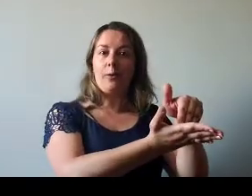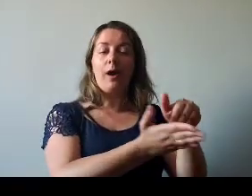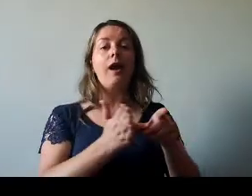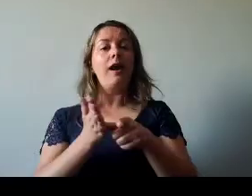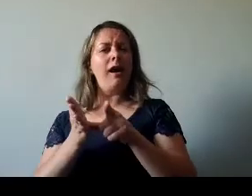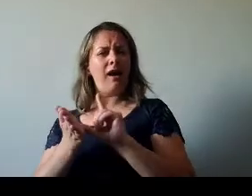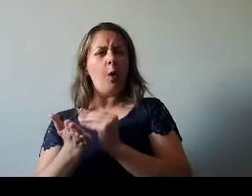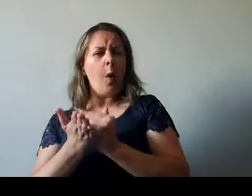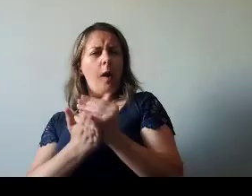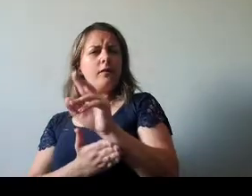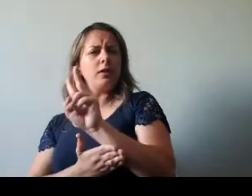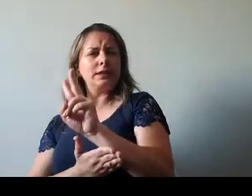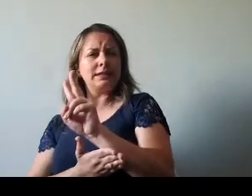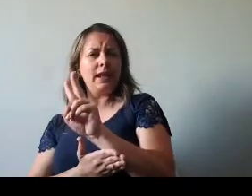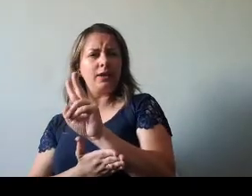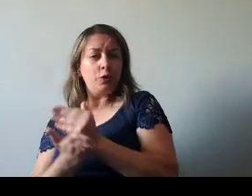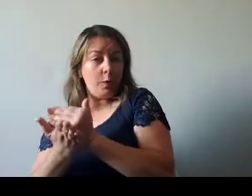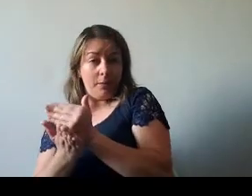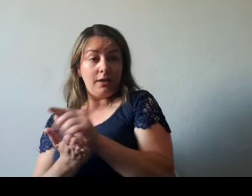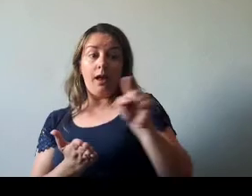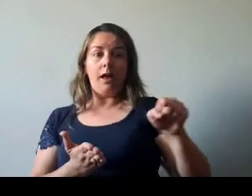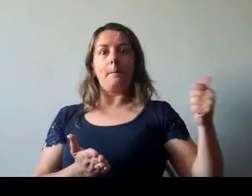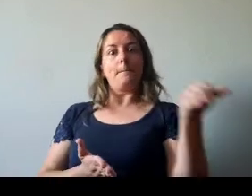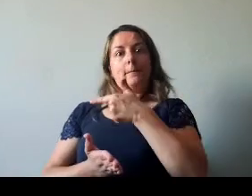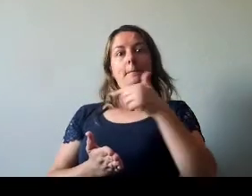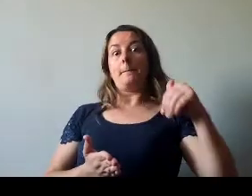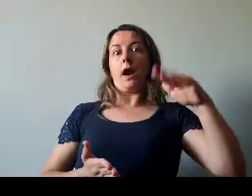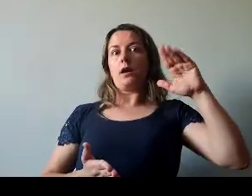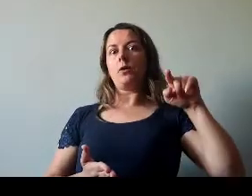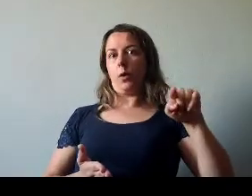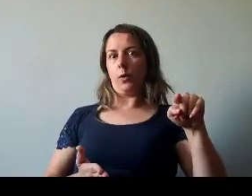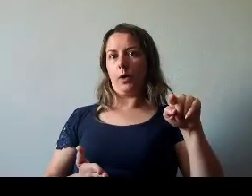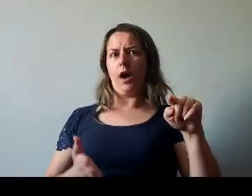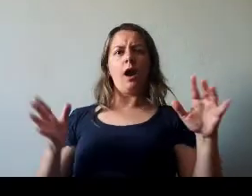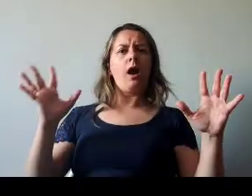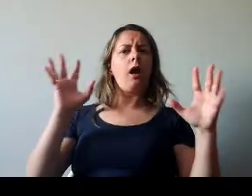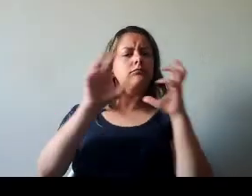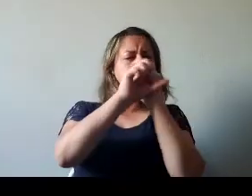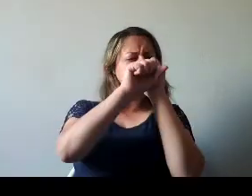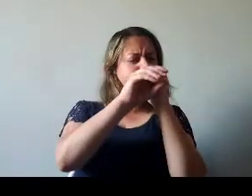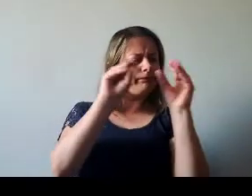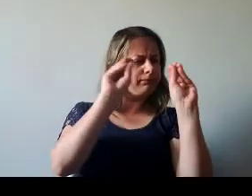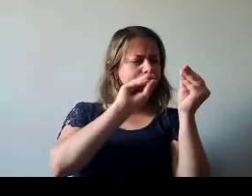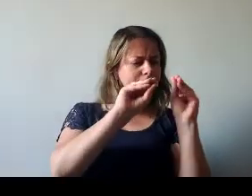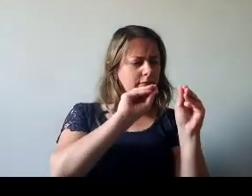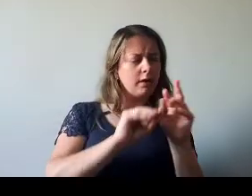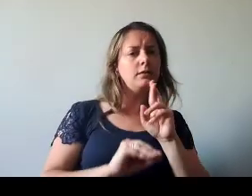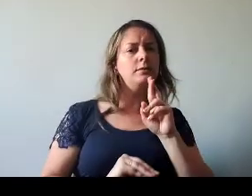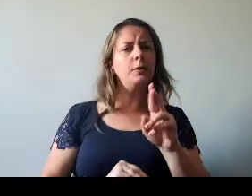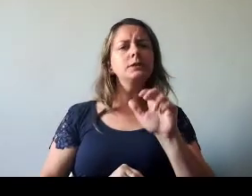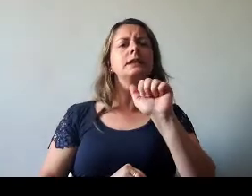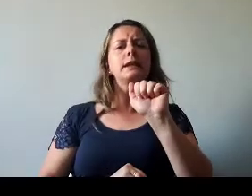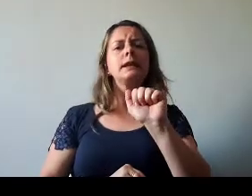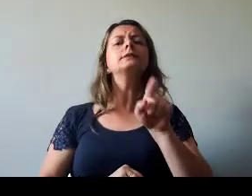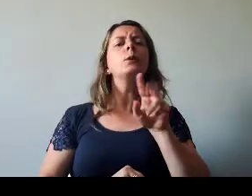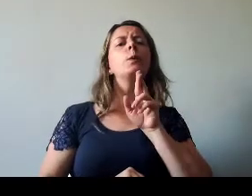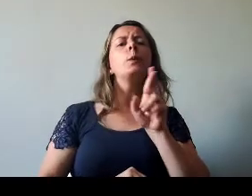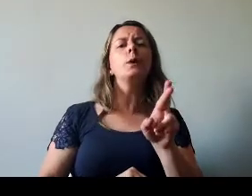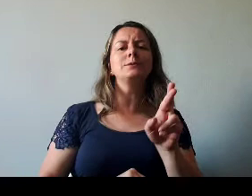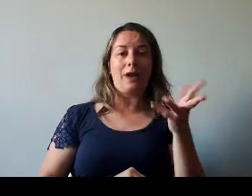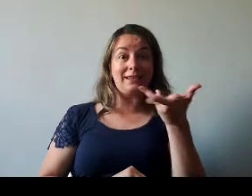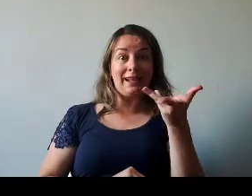inicial. E aí, na hora que você joga na fórmula da aceleração, você vai ter uma aceleração normalmente positiva,